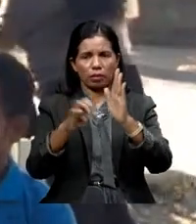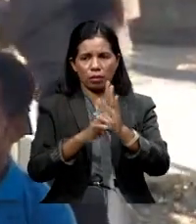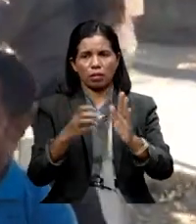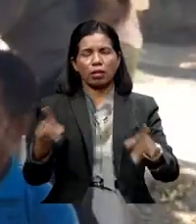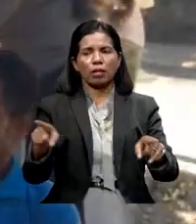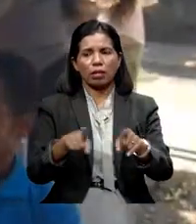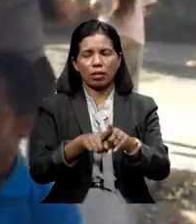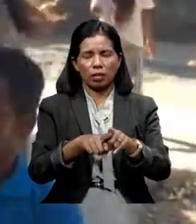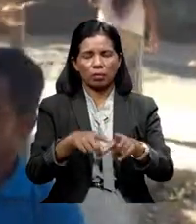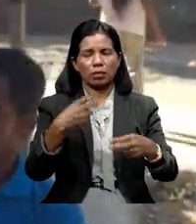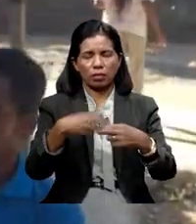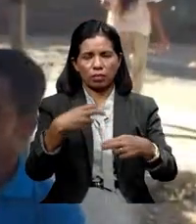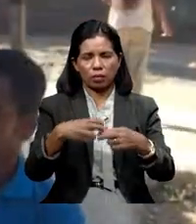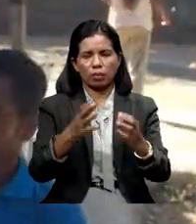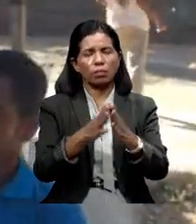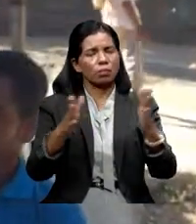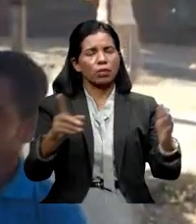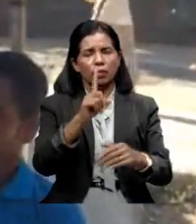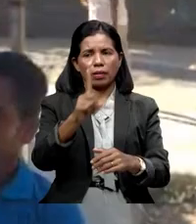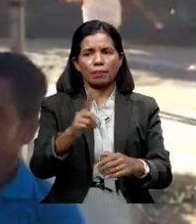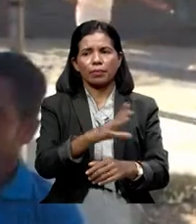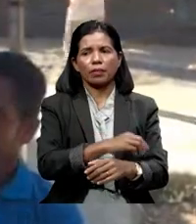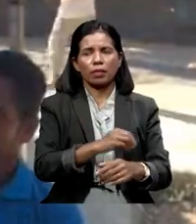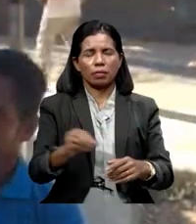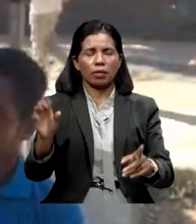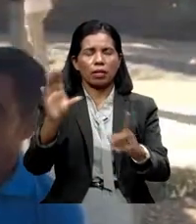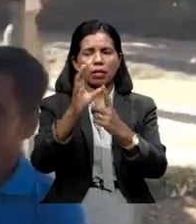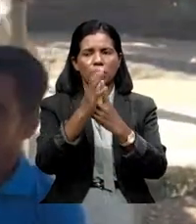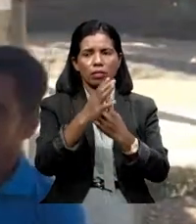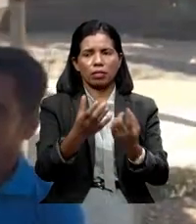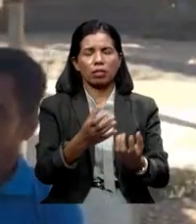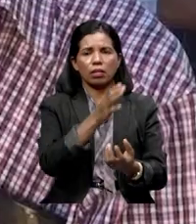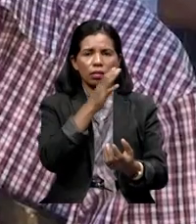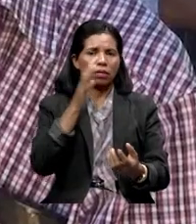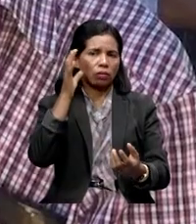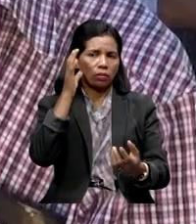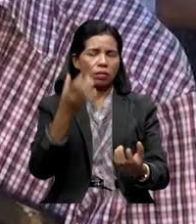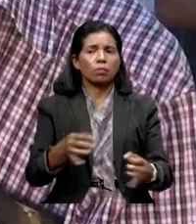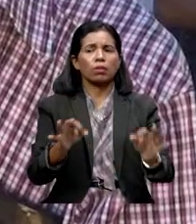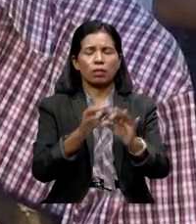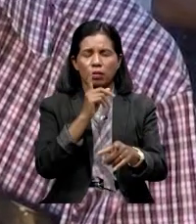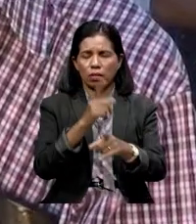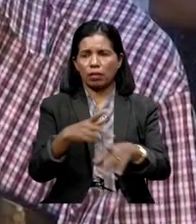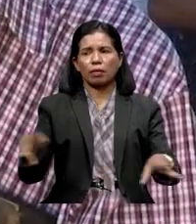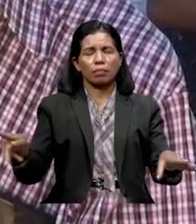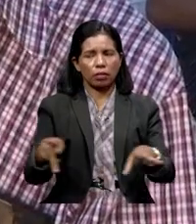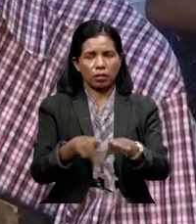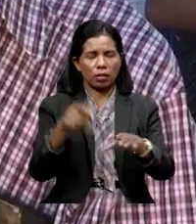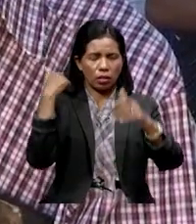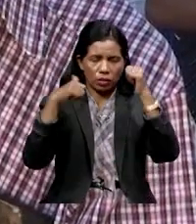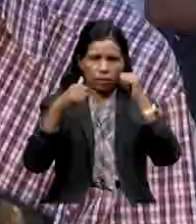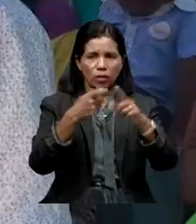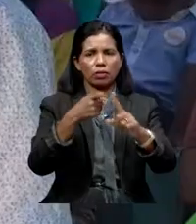anesa faida ida. Bas setor agrikultur ida nemok importante tertelas. Participa em atividade de reflexão ne mai